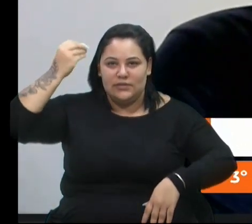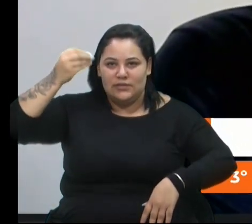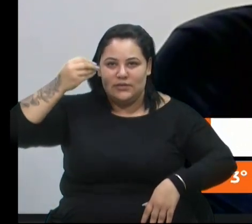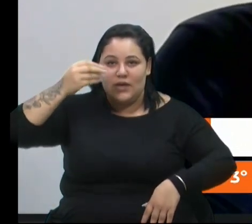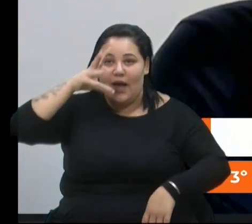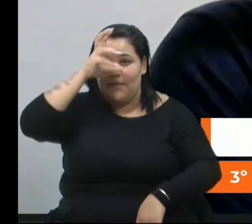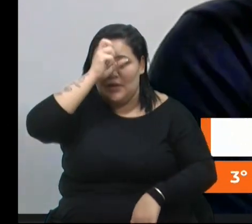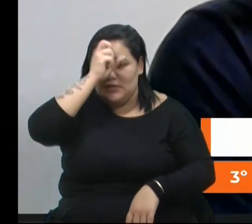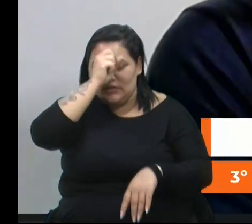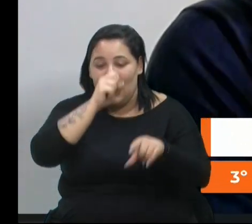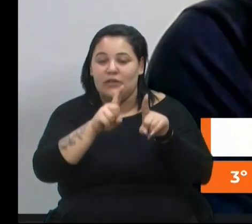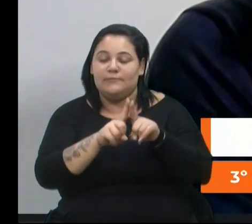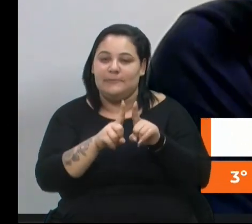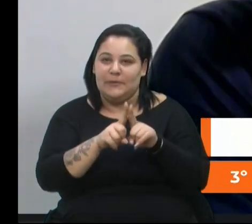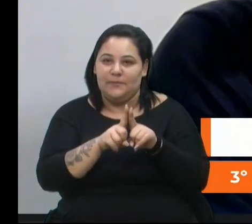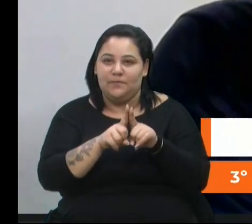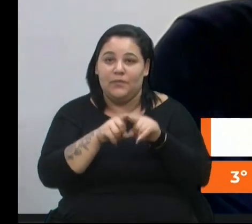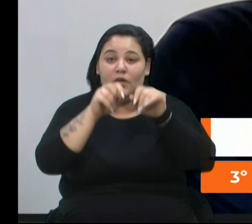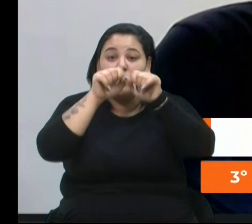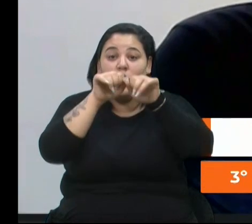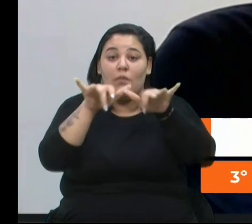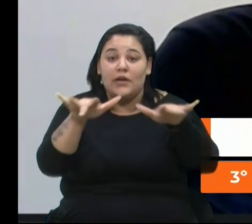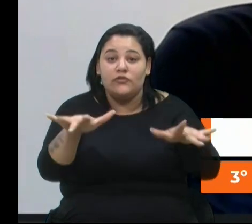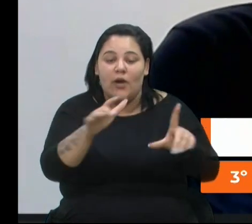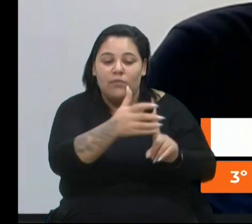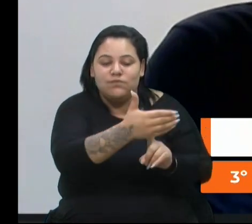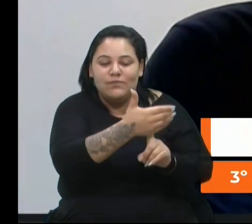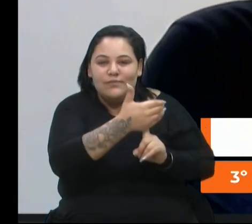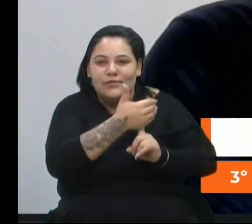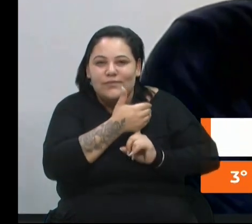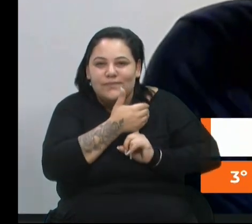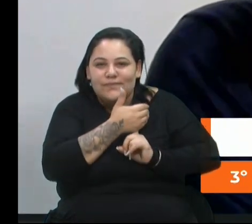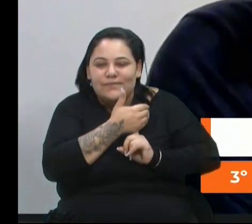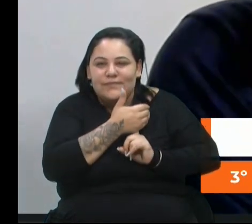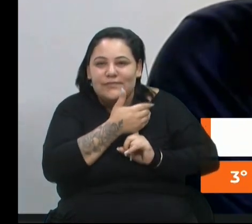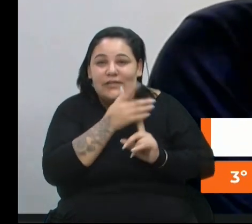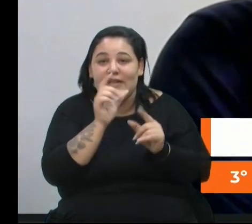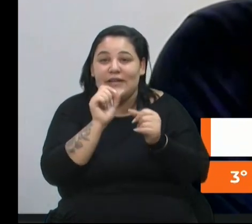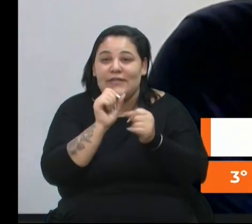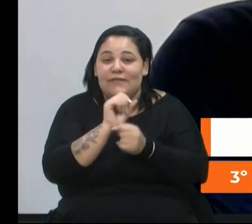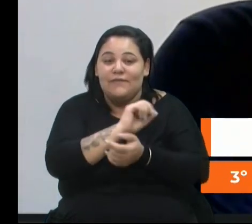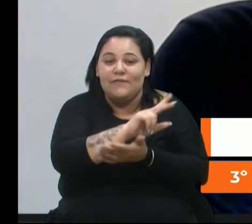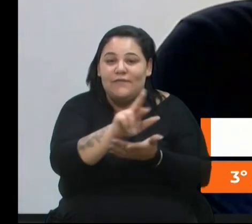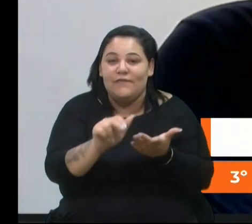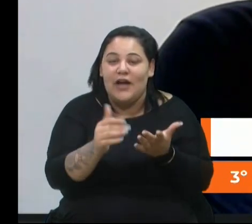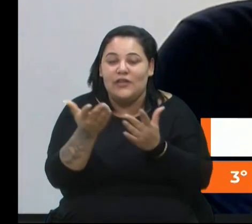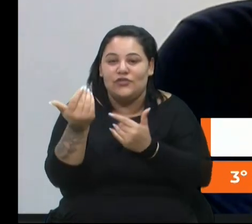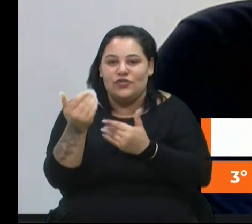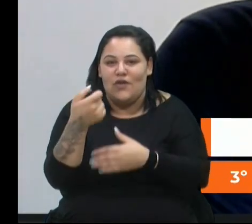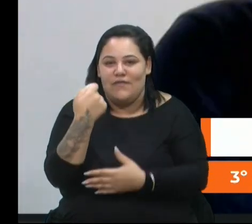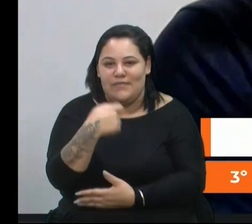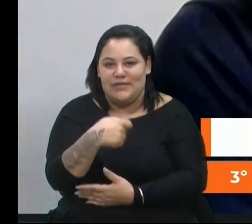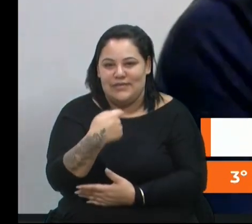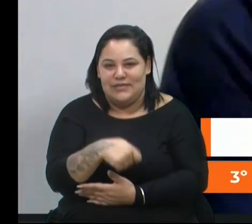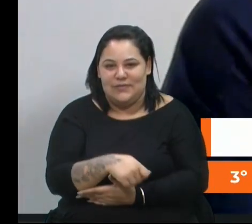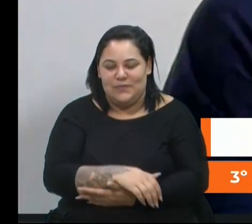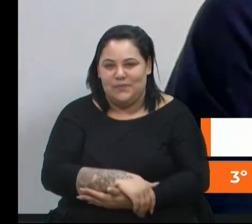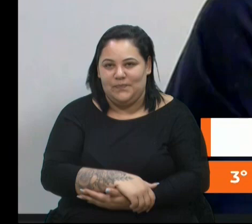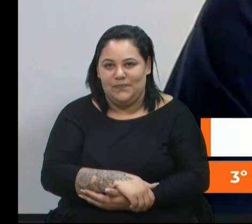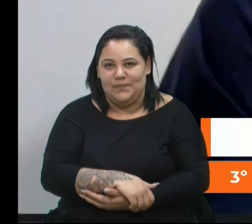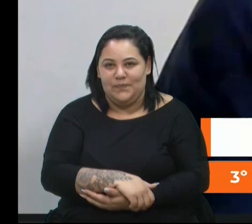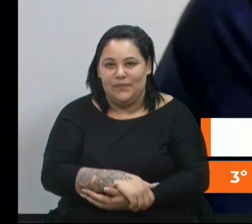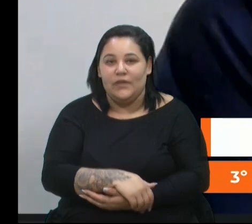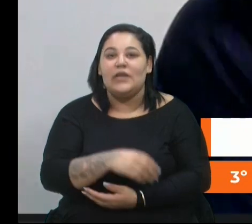de aprendizado, um compartilhar de acolhimento que vários desses jovens precisam.